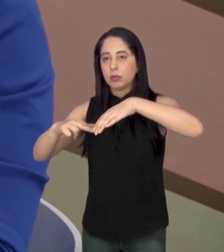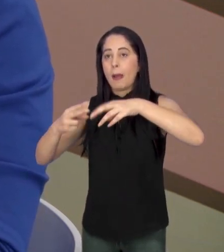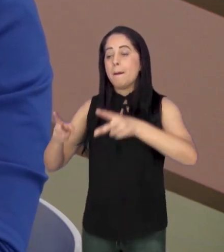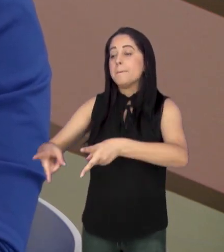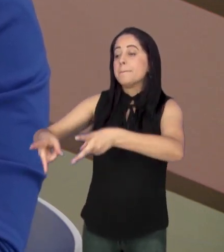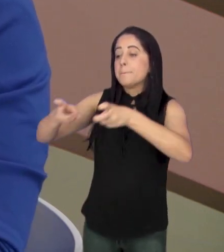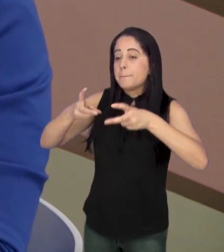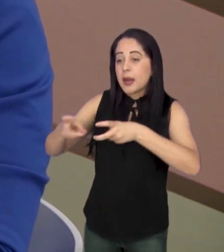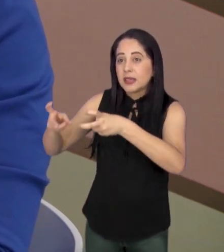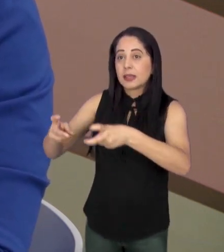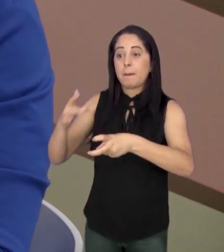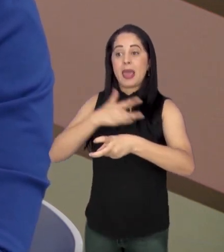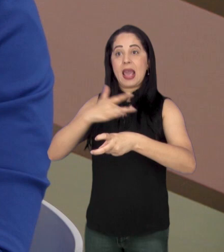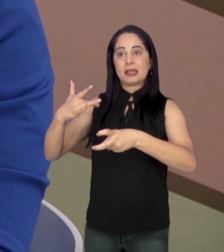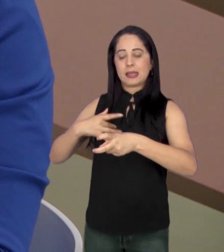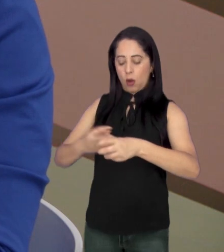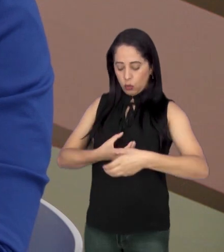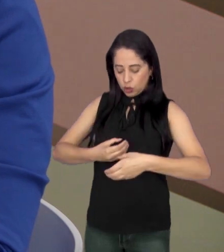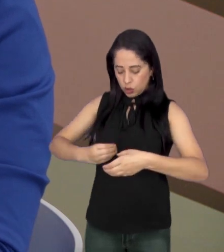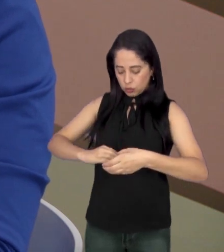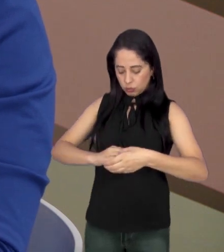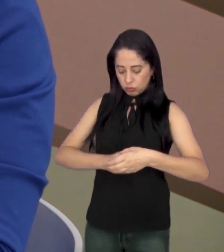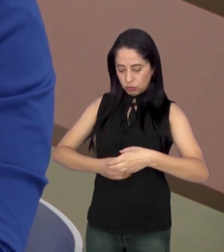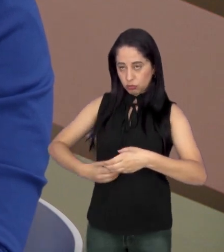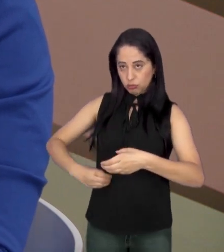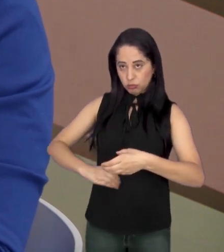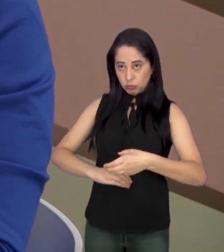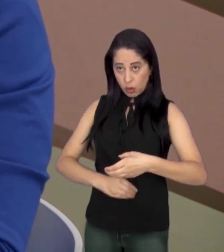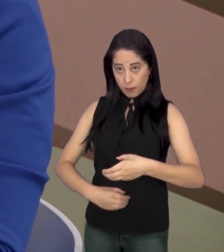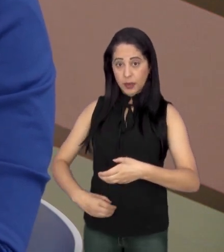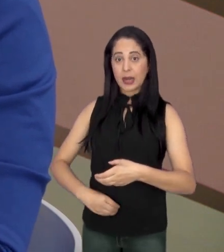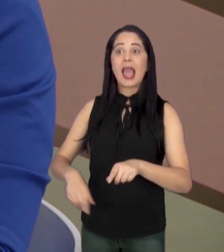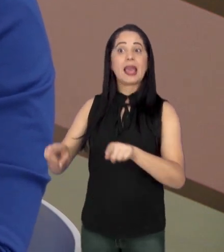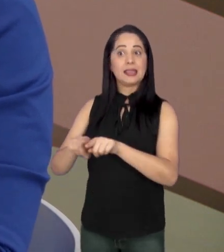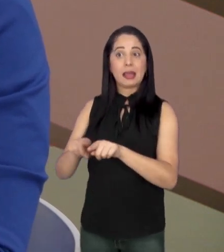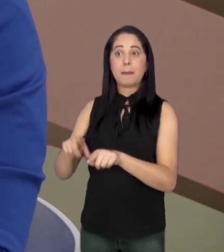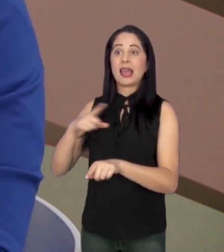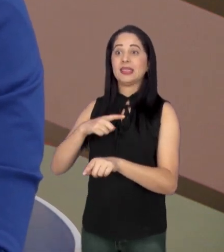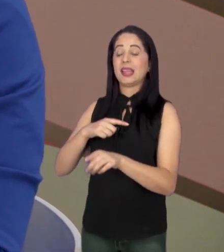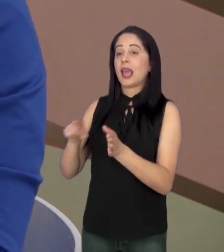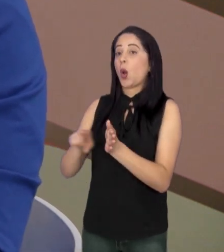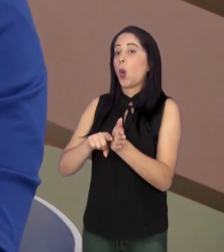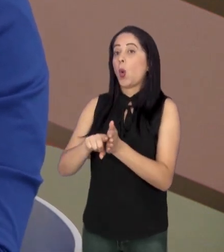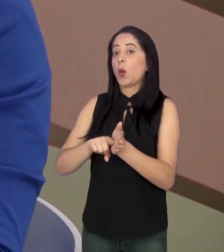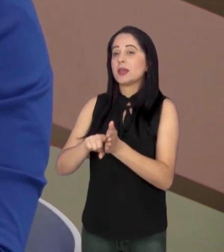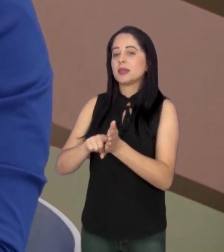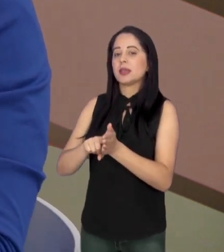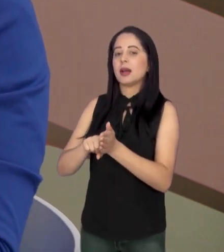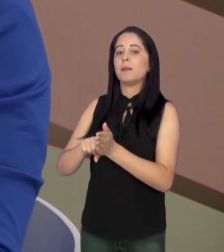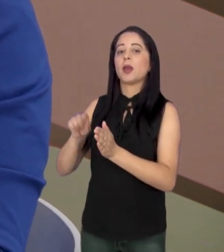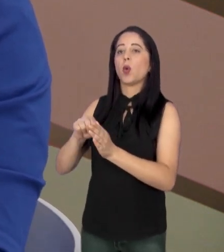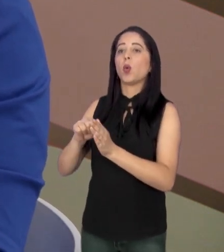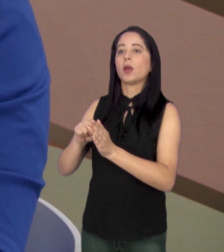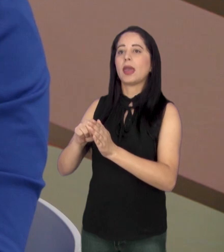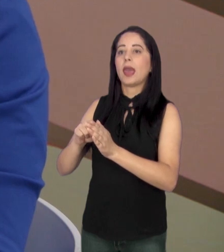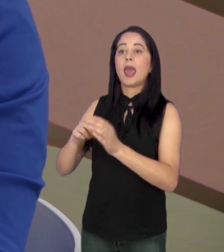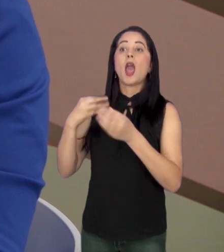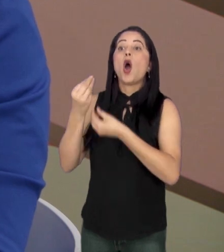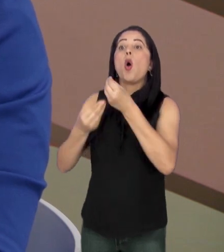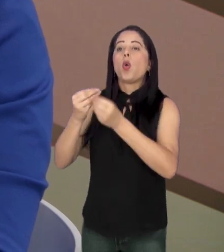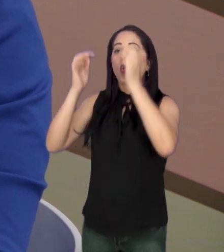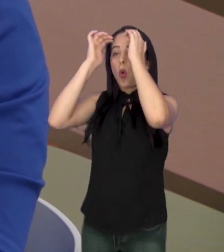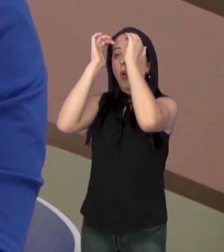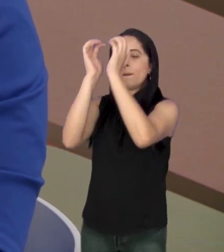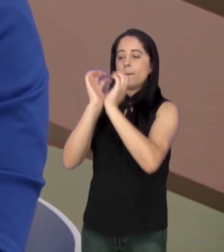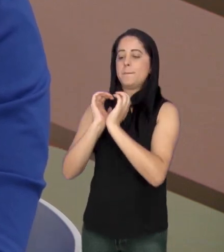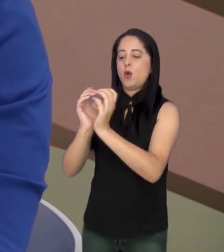pesados, para ver como é que está a saúde do intestino, etc. E eu faço também um exame que a gente vai fazer uma leitura da atividade cerebral, de como é que